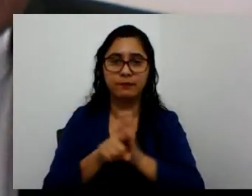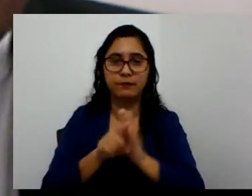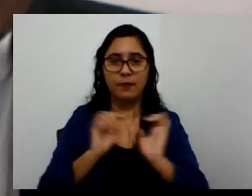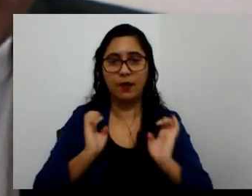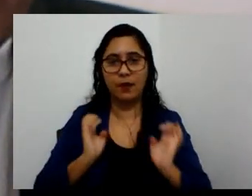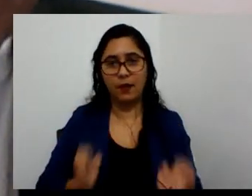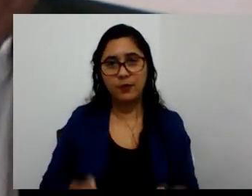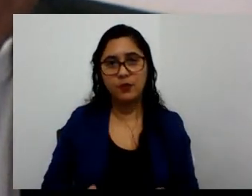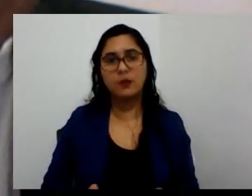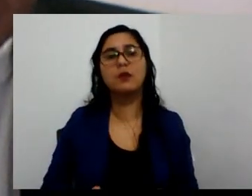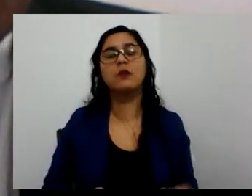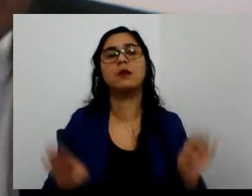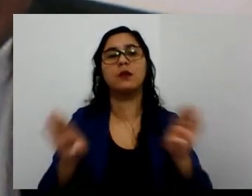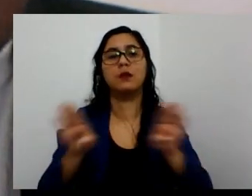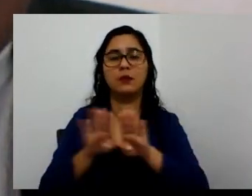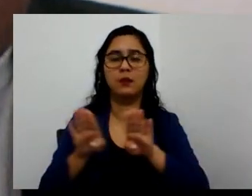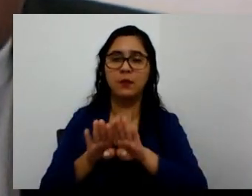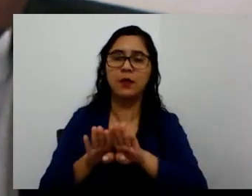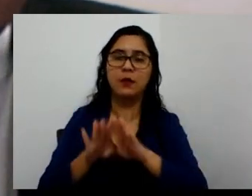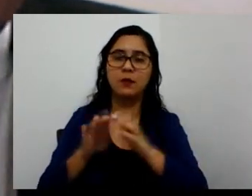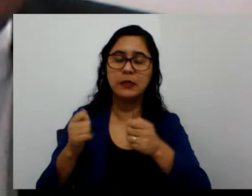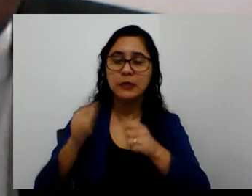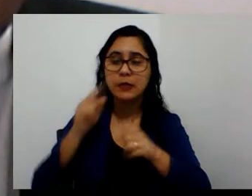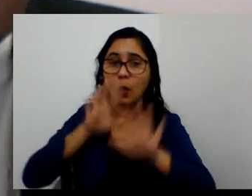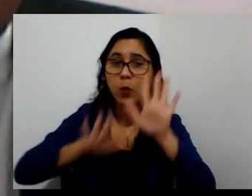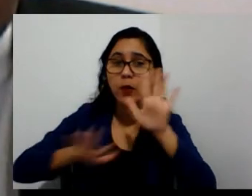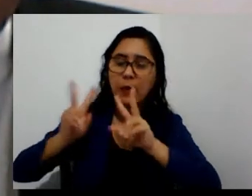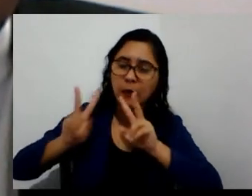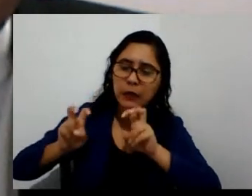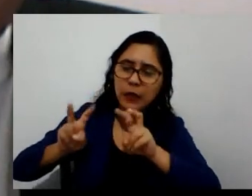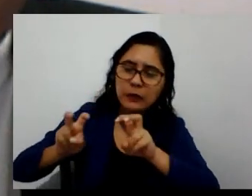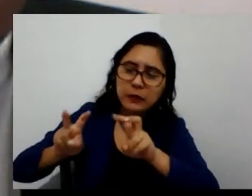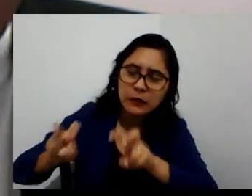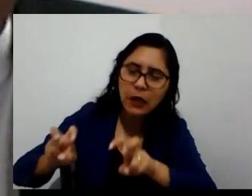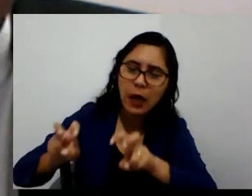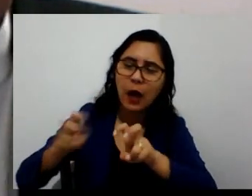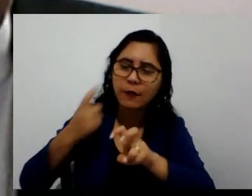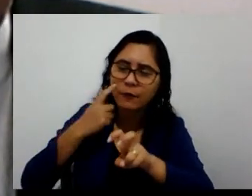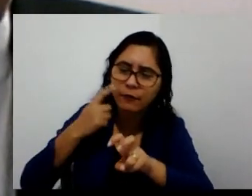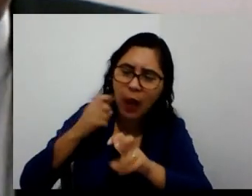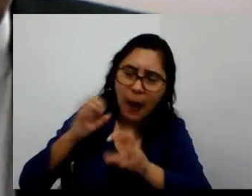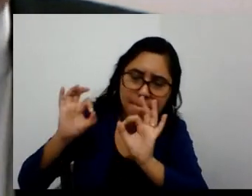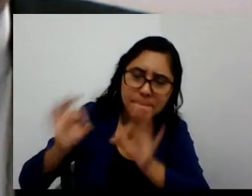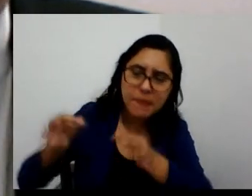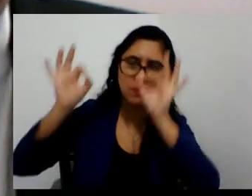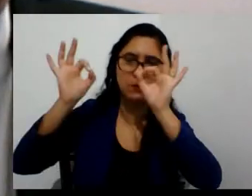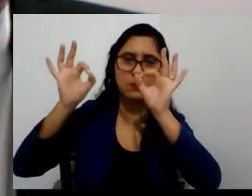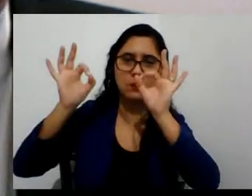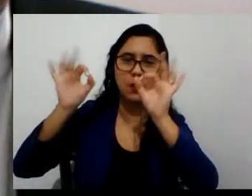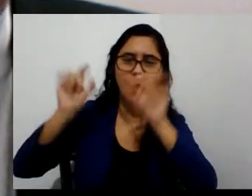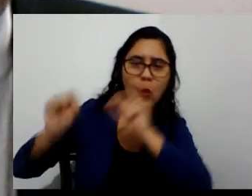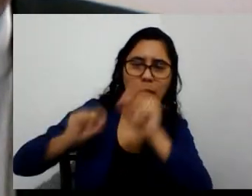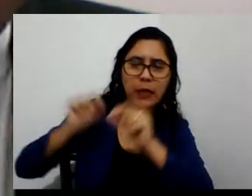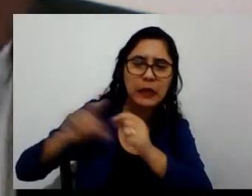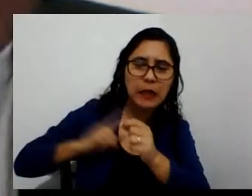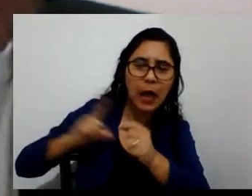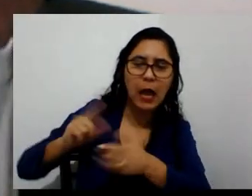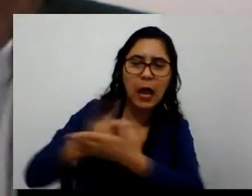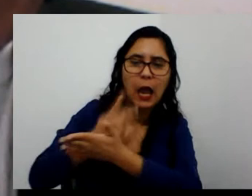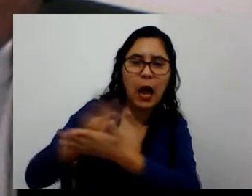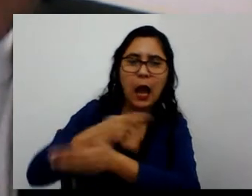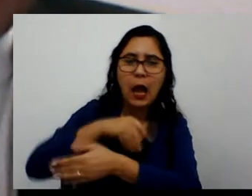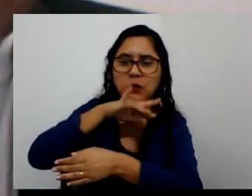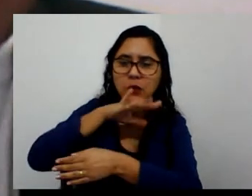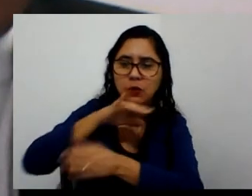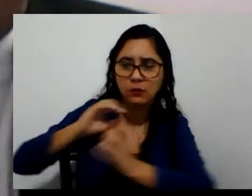análise e apreciação cautelosa, cuidadosa, precisa de más condutas e apoio